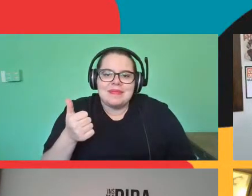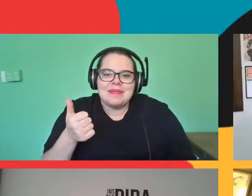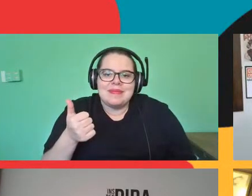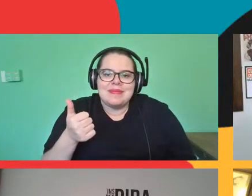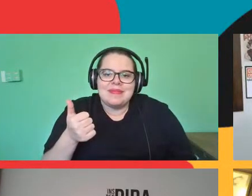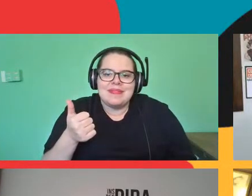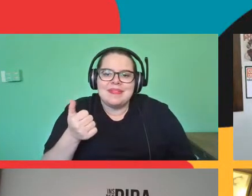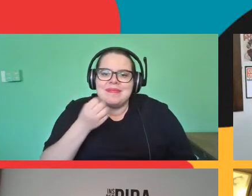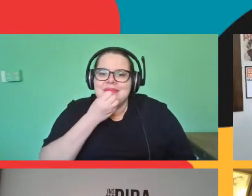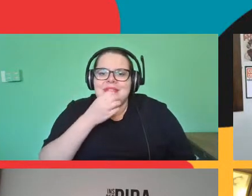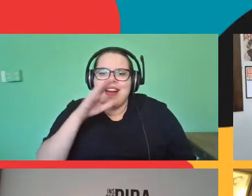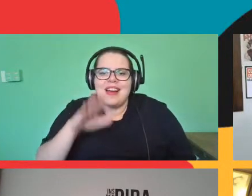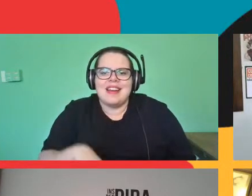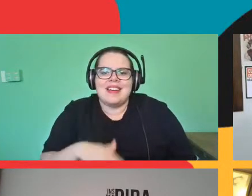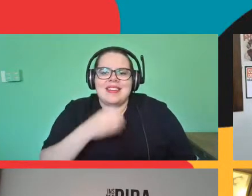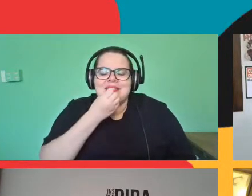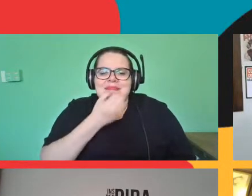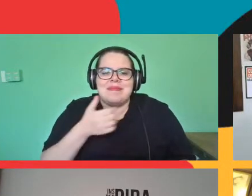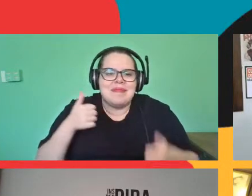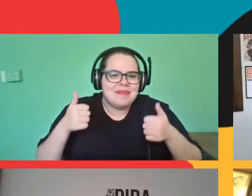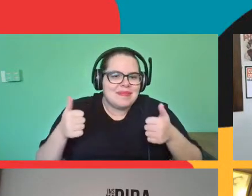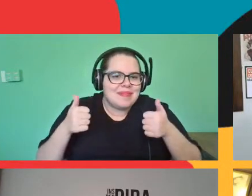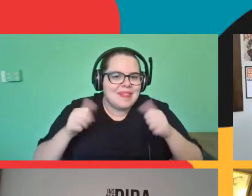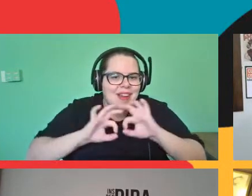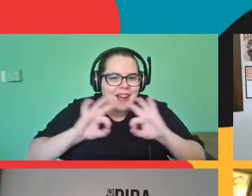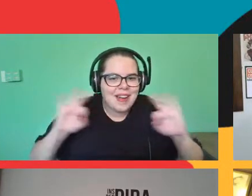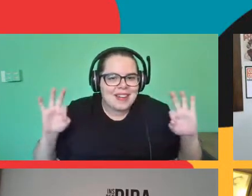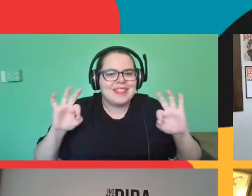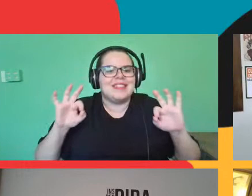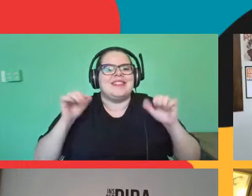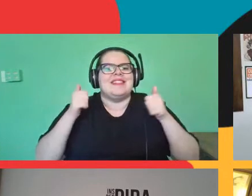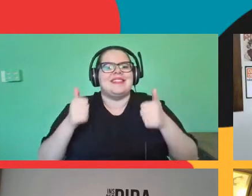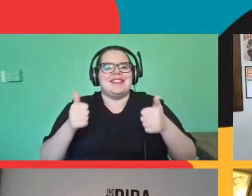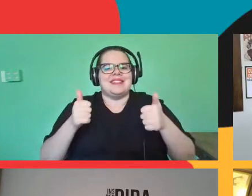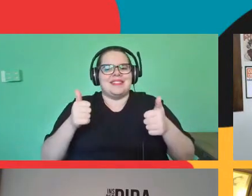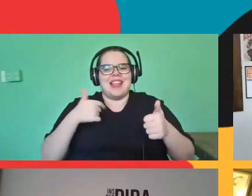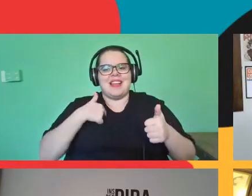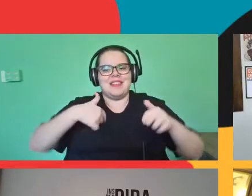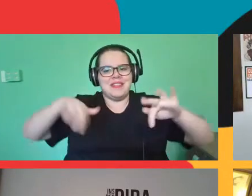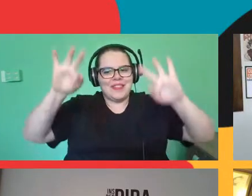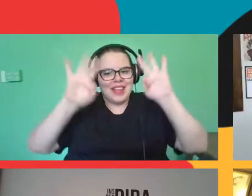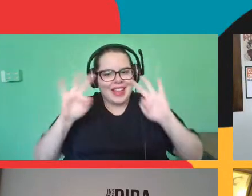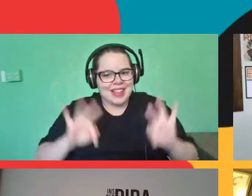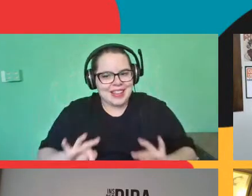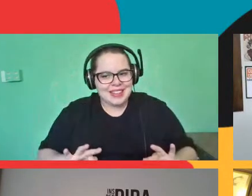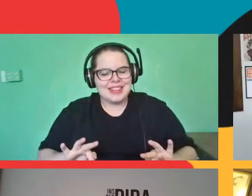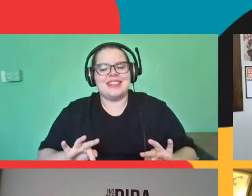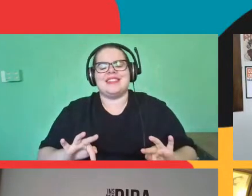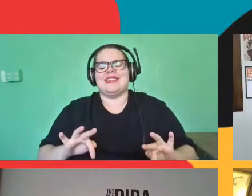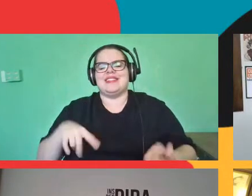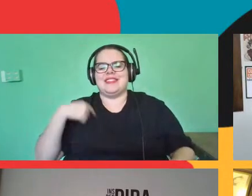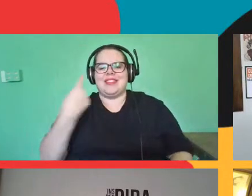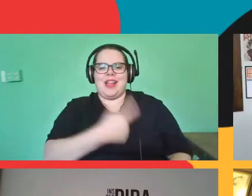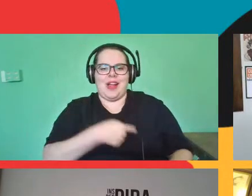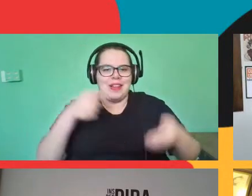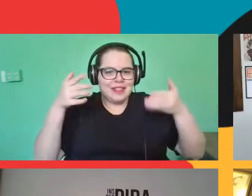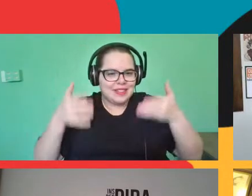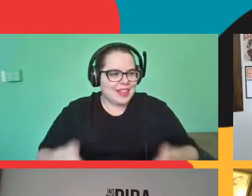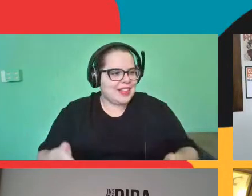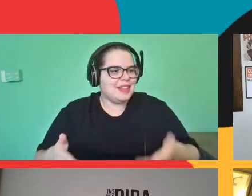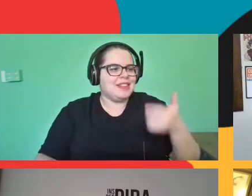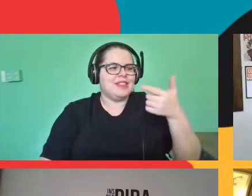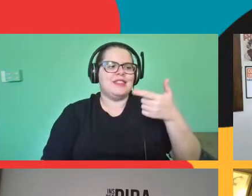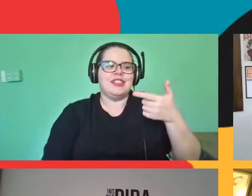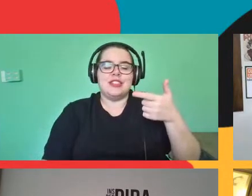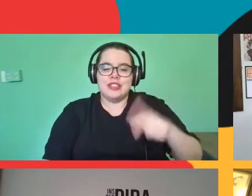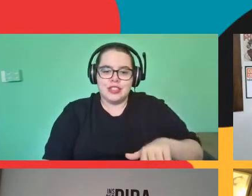Boa tarde. Tudo bem? Ótimo. Muito bom. Estou muito feliz, né, por estar aqui com vocês mais uma